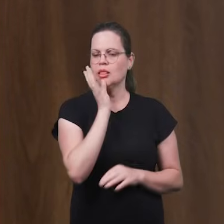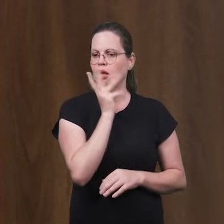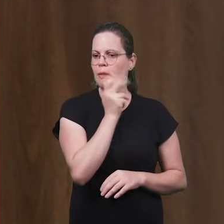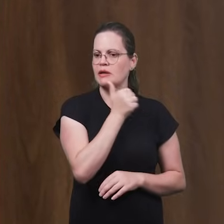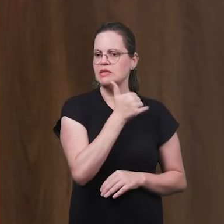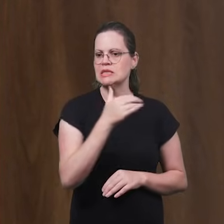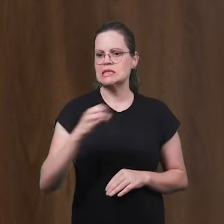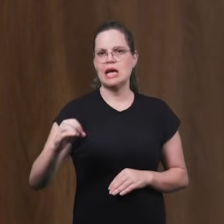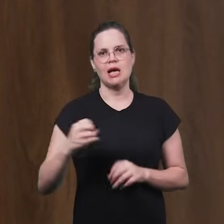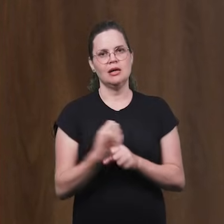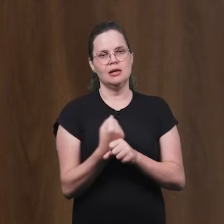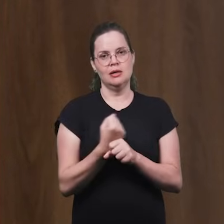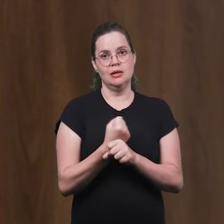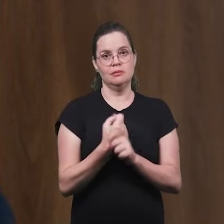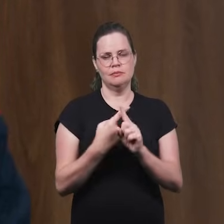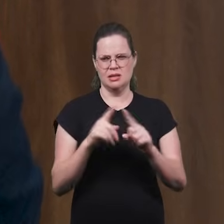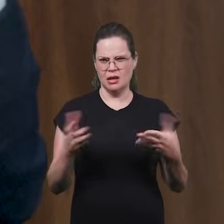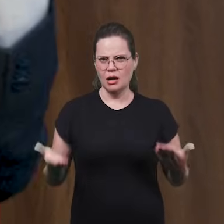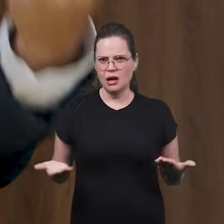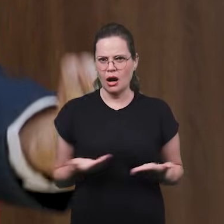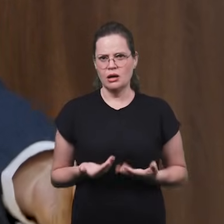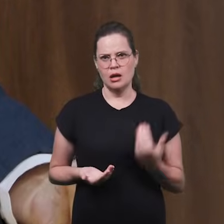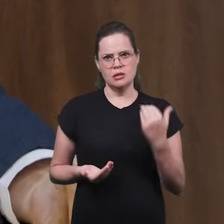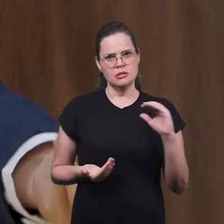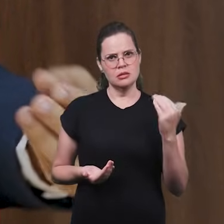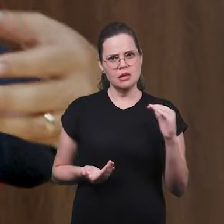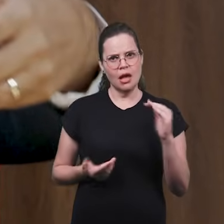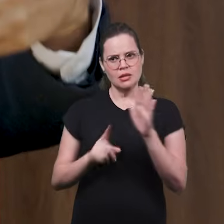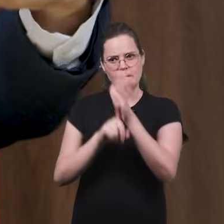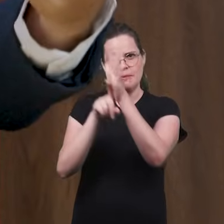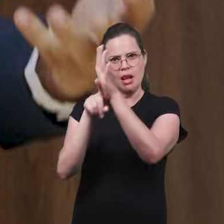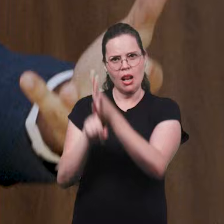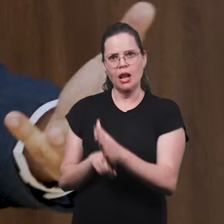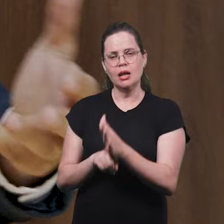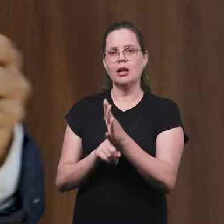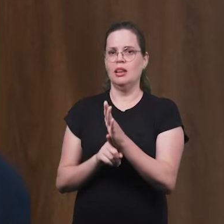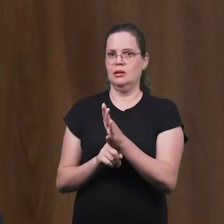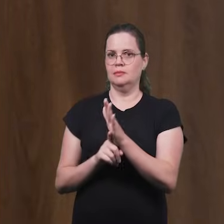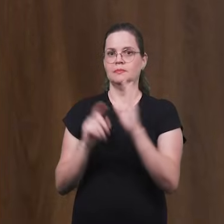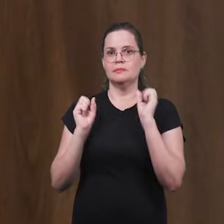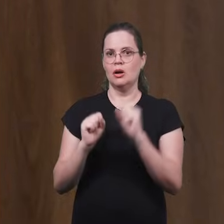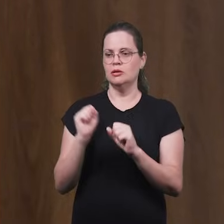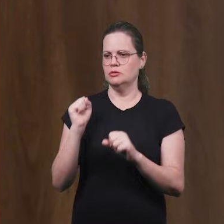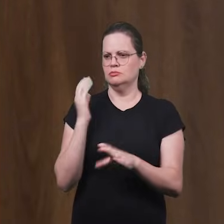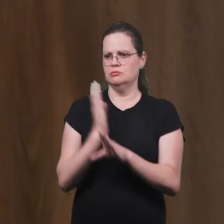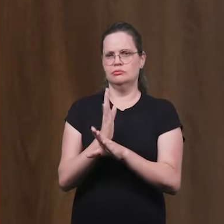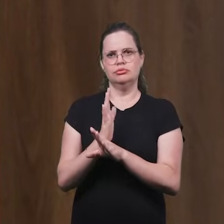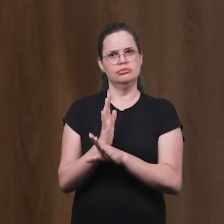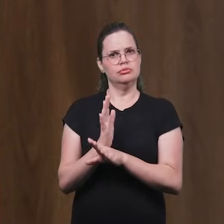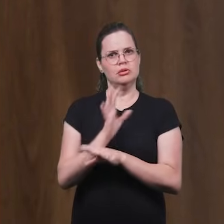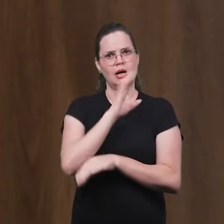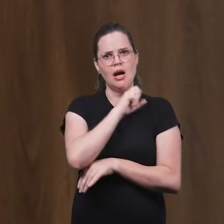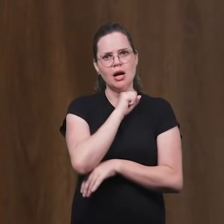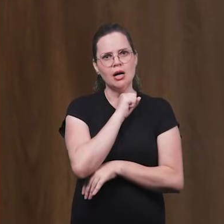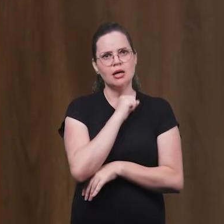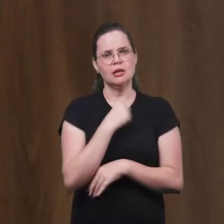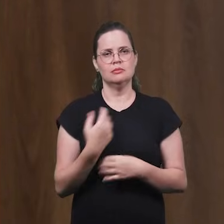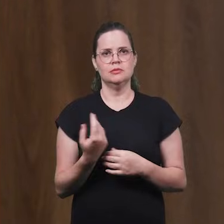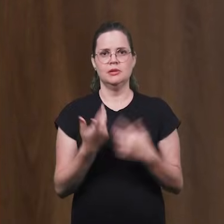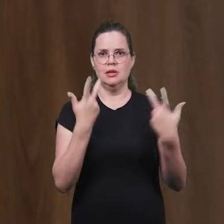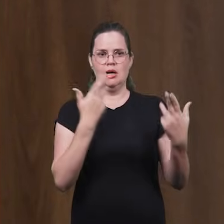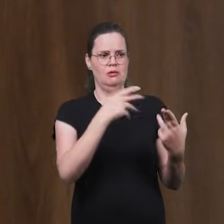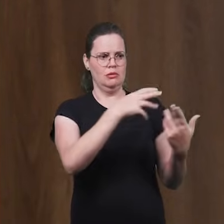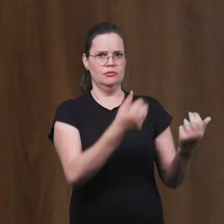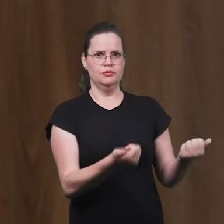acontecer agora e outra pesquisa científica vir sobrepor séculos depois. Mas hoje